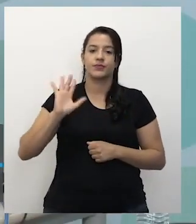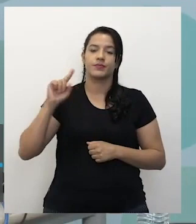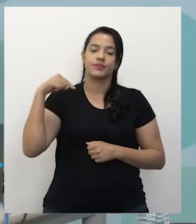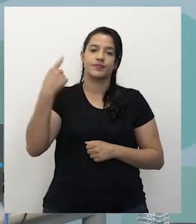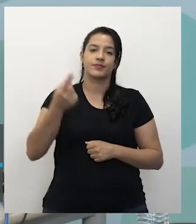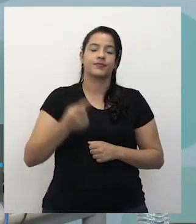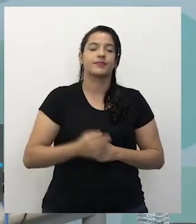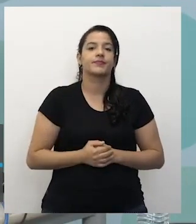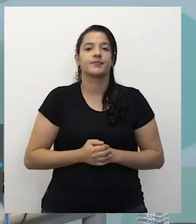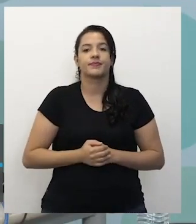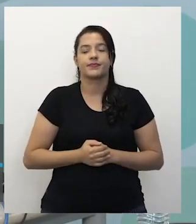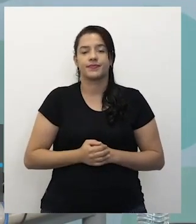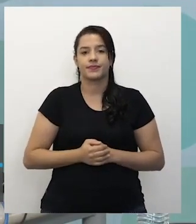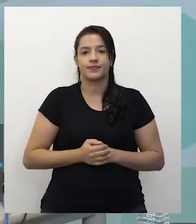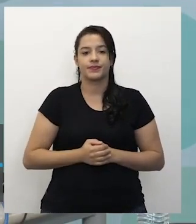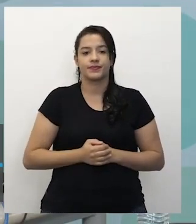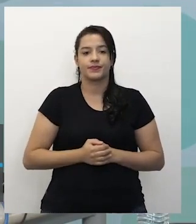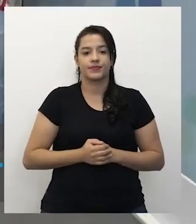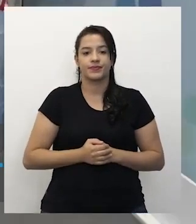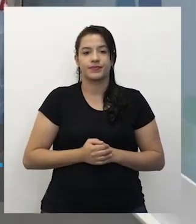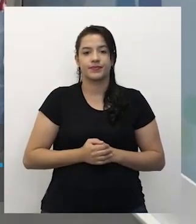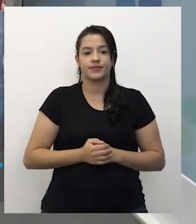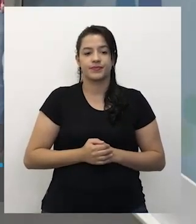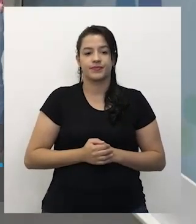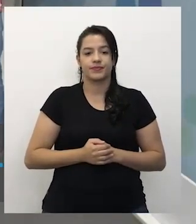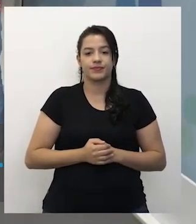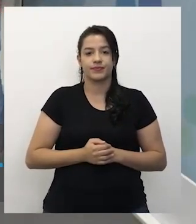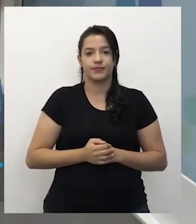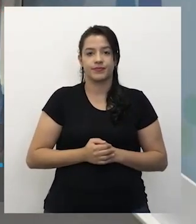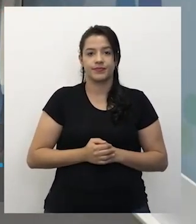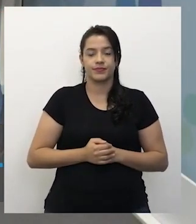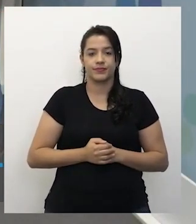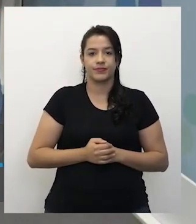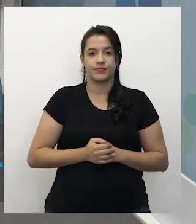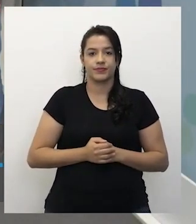right? Ok, vejo vocês na semana que vem. See you next week. Até a semana que vem. Bye, bye. Bye, bye.